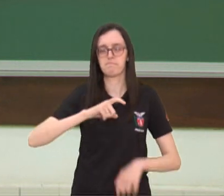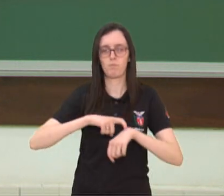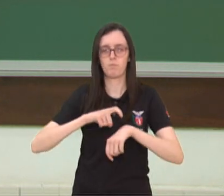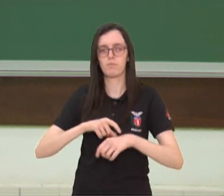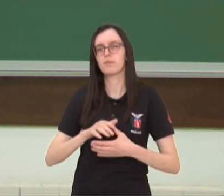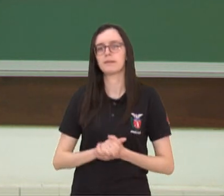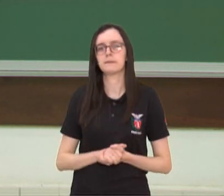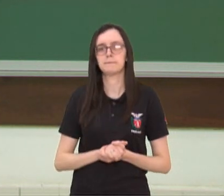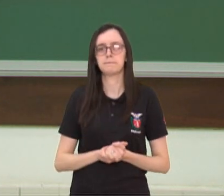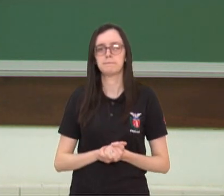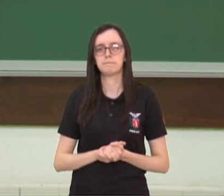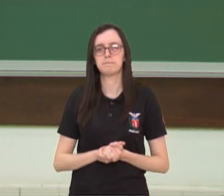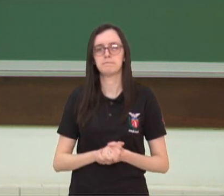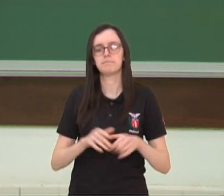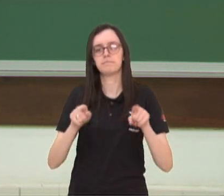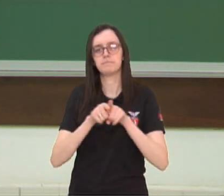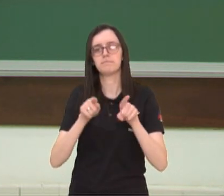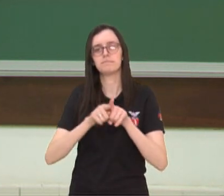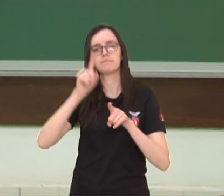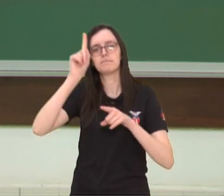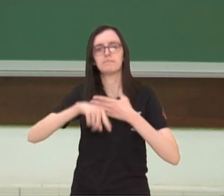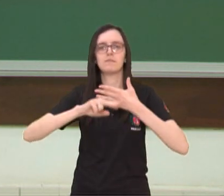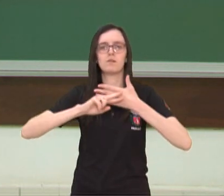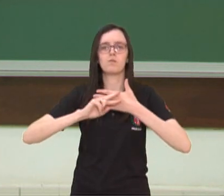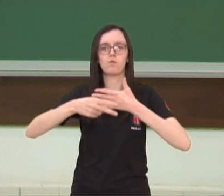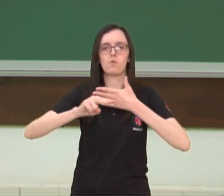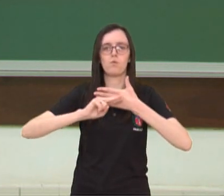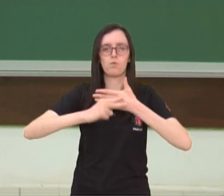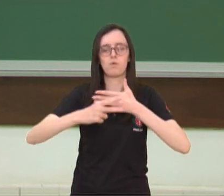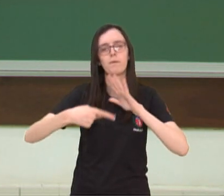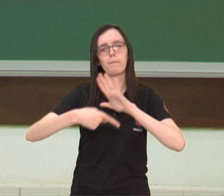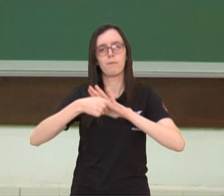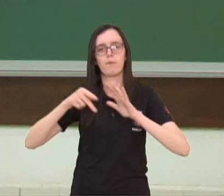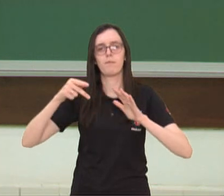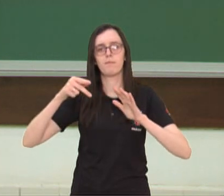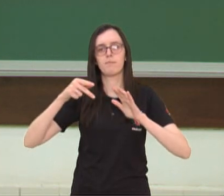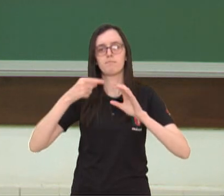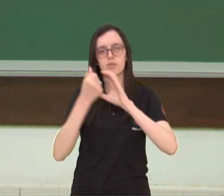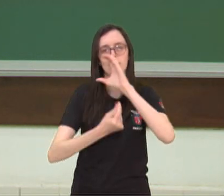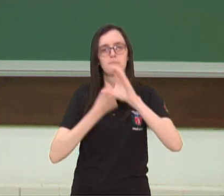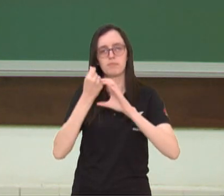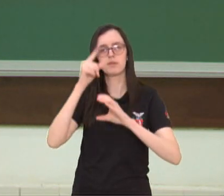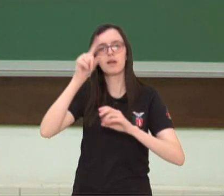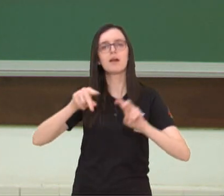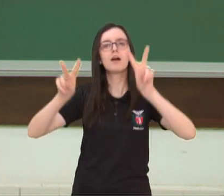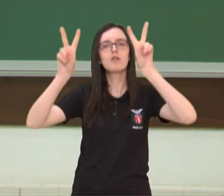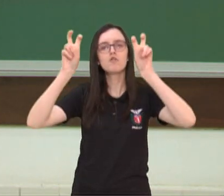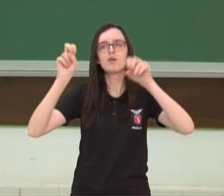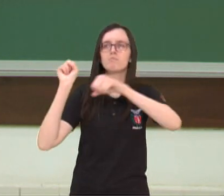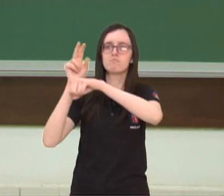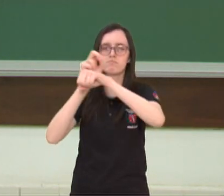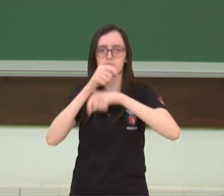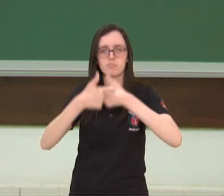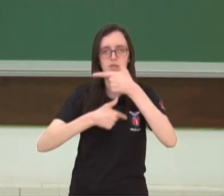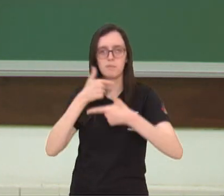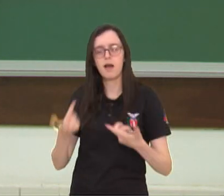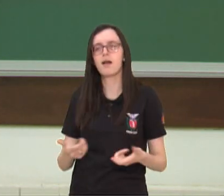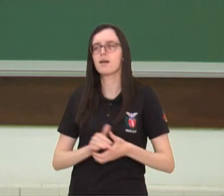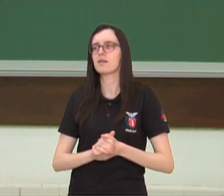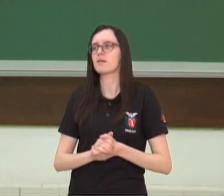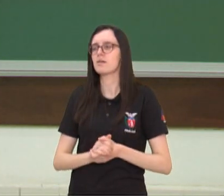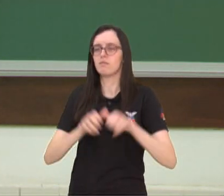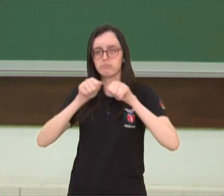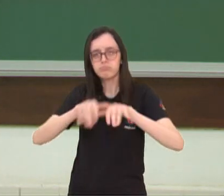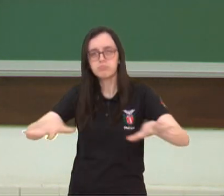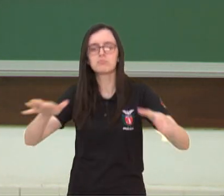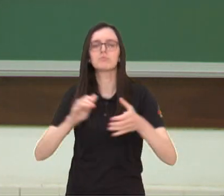momento, ok? E as consequências aí do capitalismo, a questão da empregabilidade, a